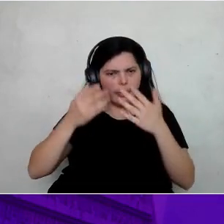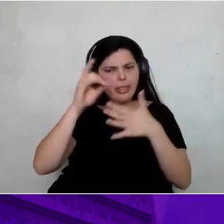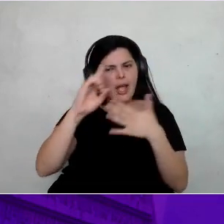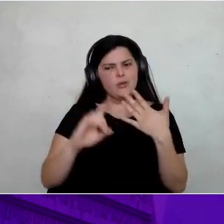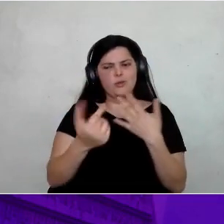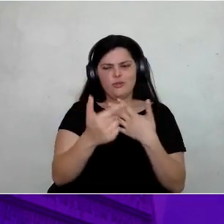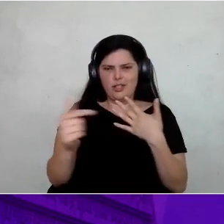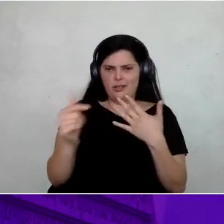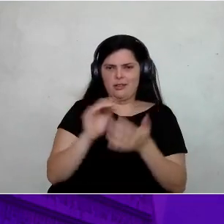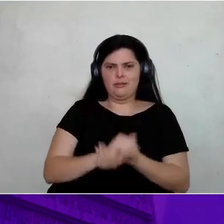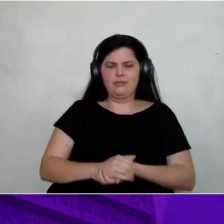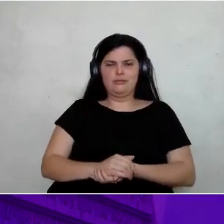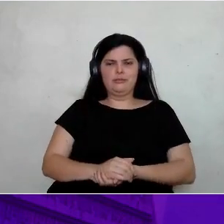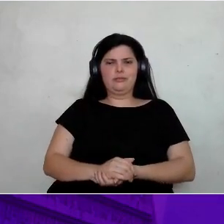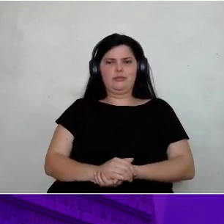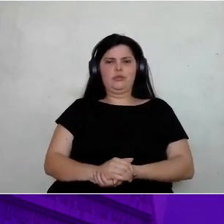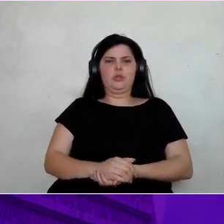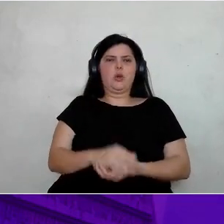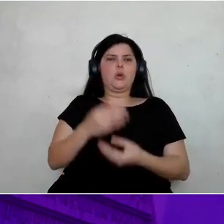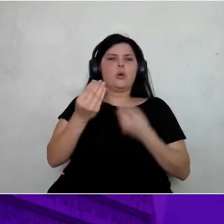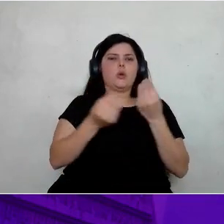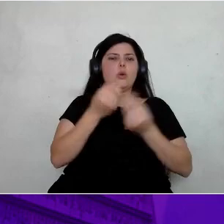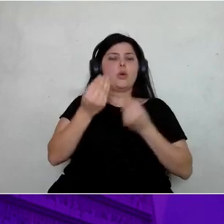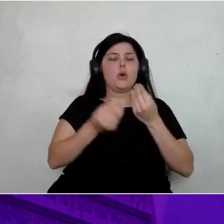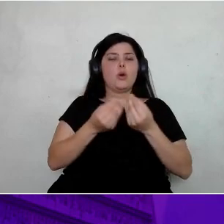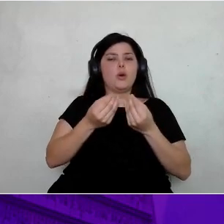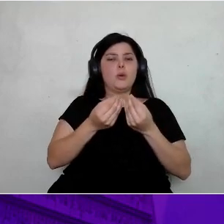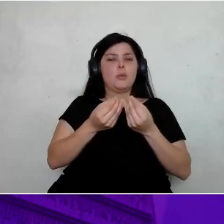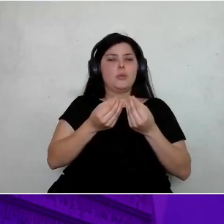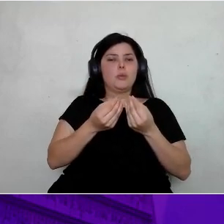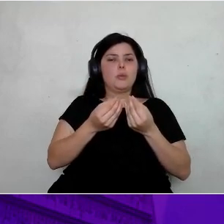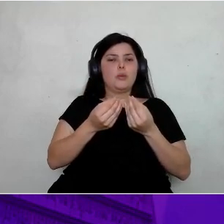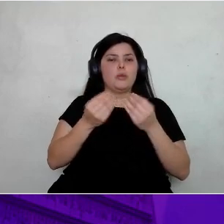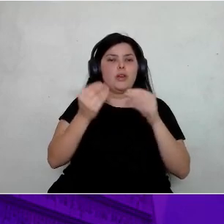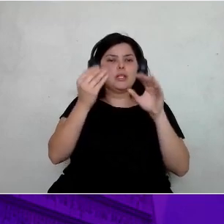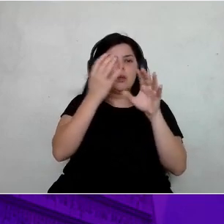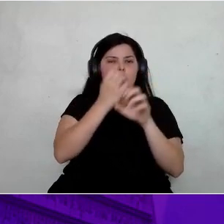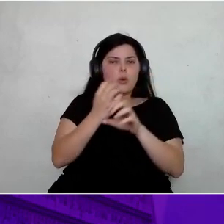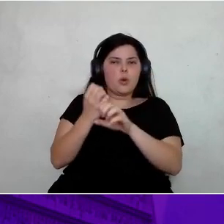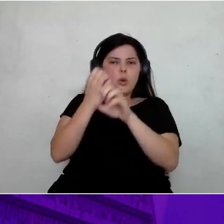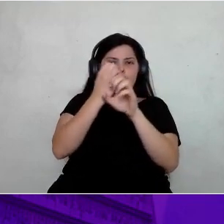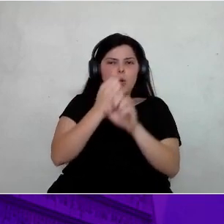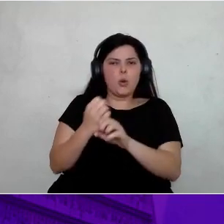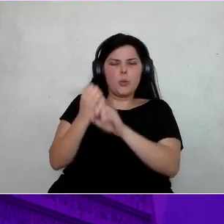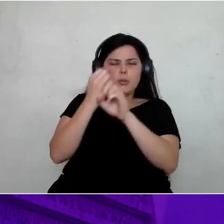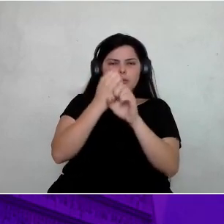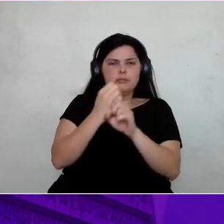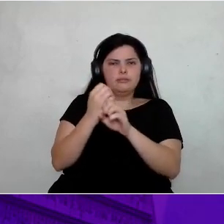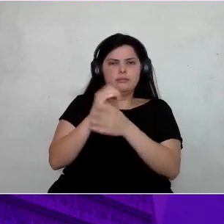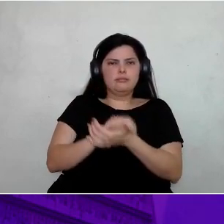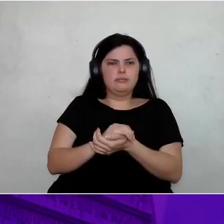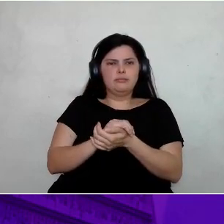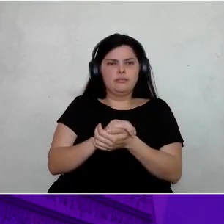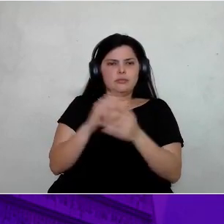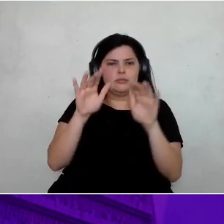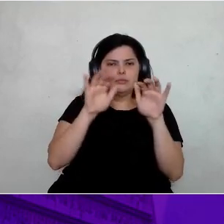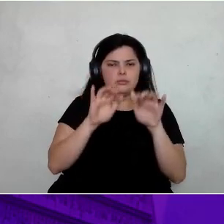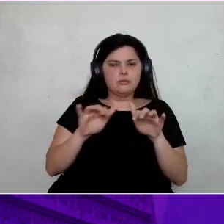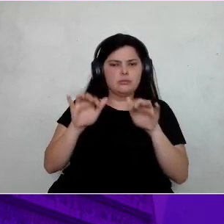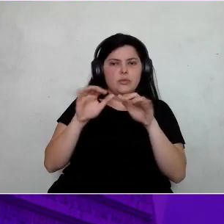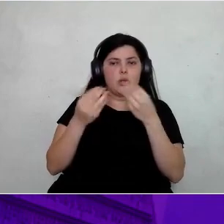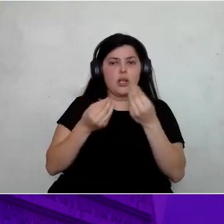mais aquele sentido, olha, como é que a gente faz cômputos, né? Antes disso, antes do ENIAC,